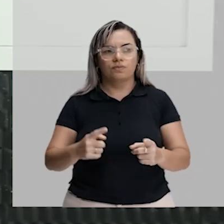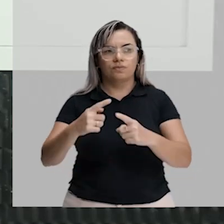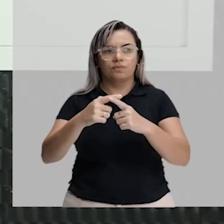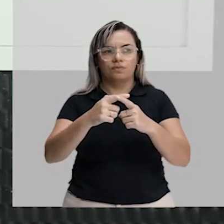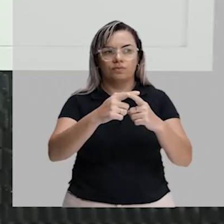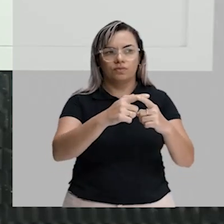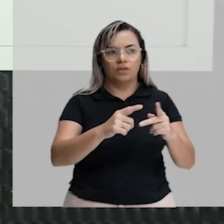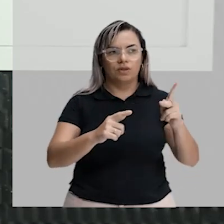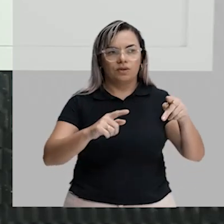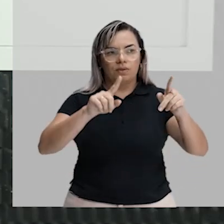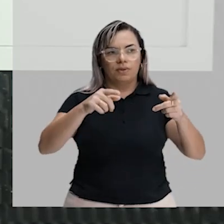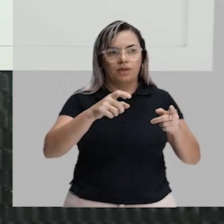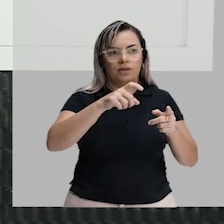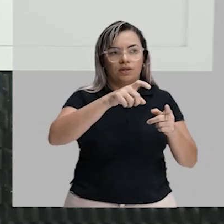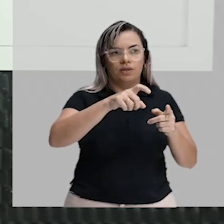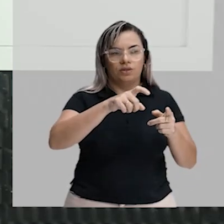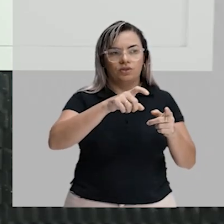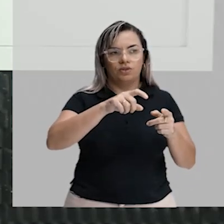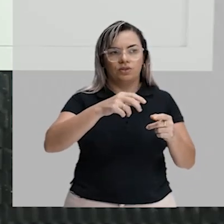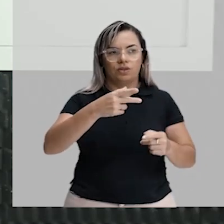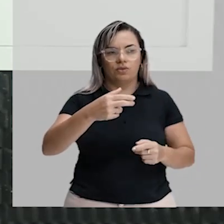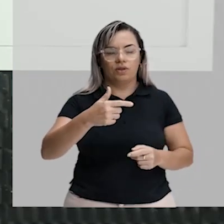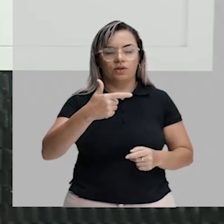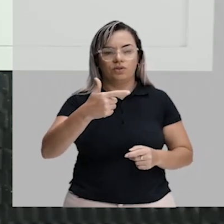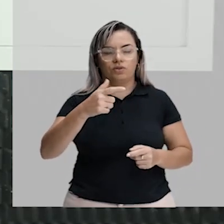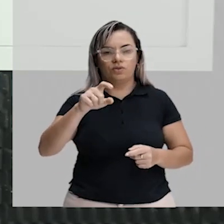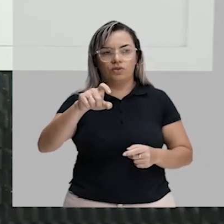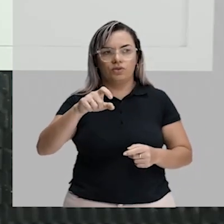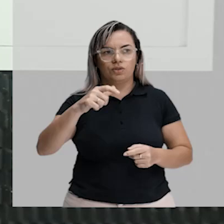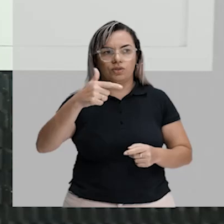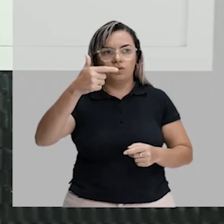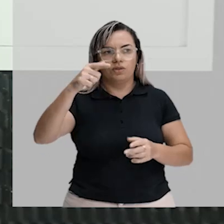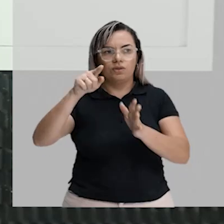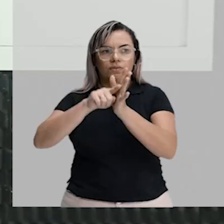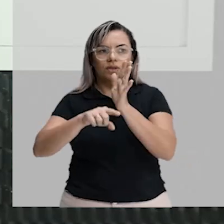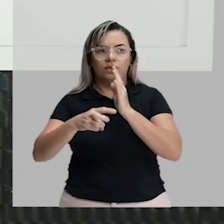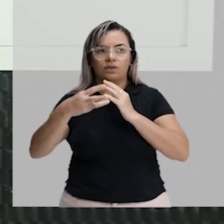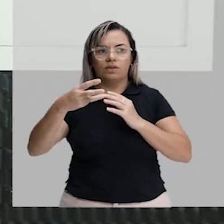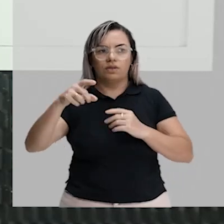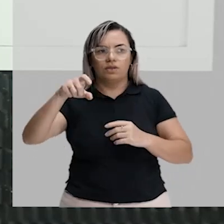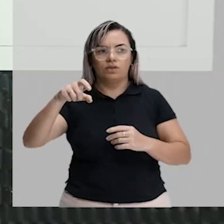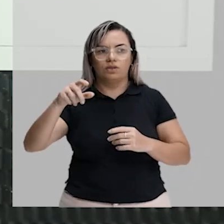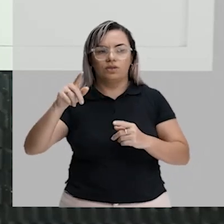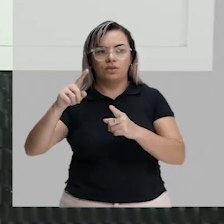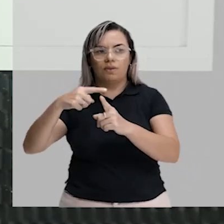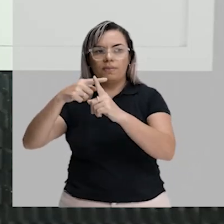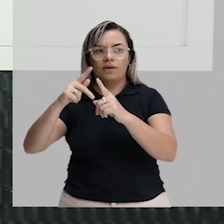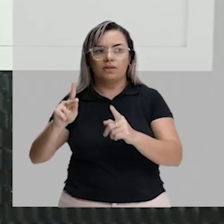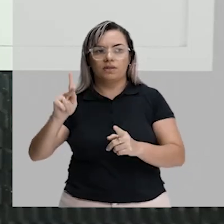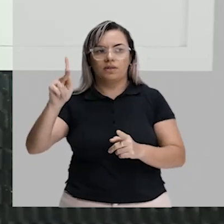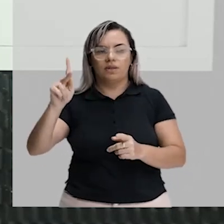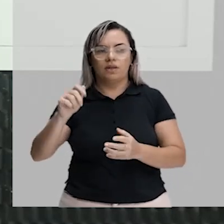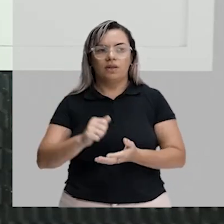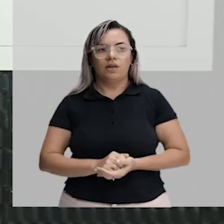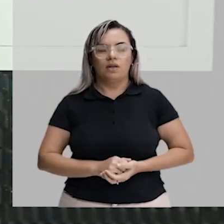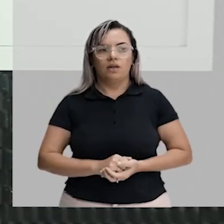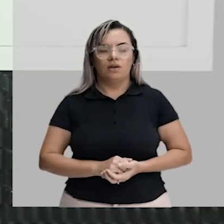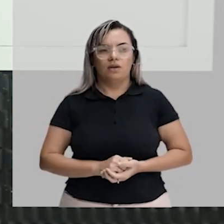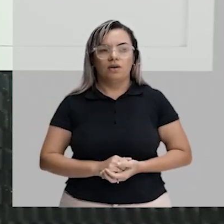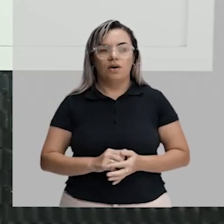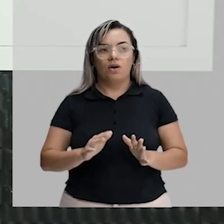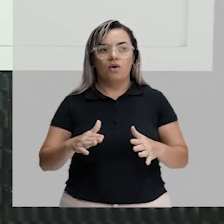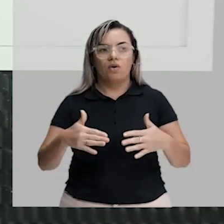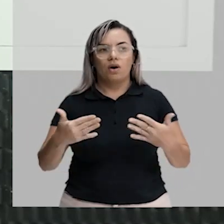mais k, determine o valor de k de modo que a raiz px